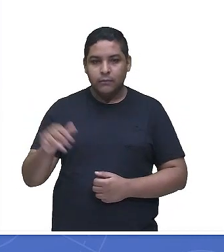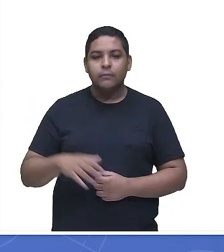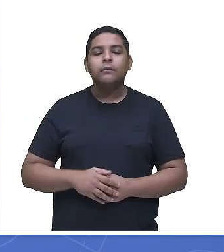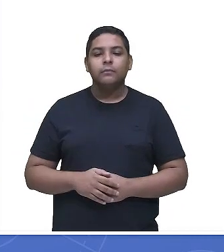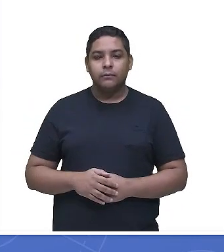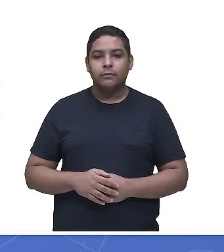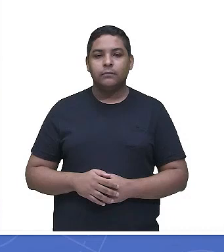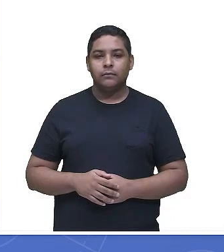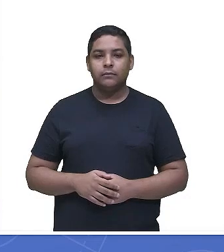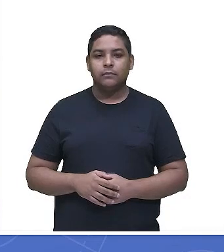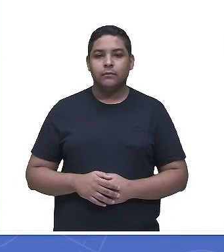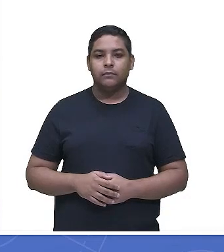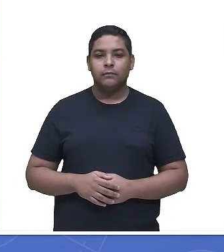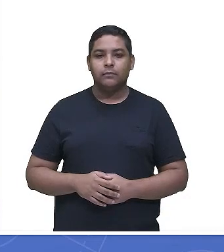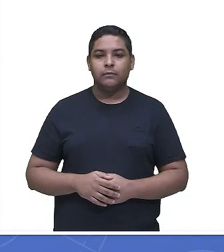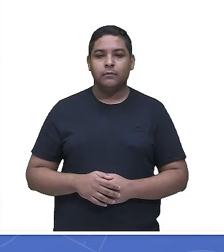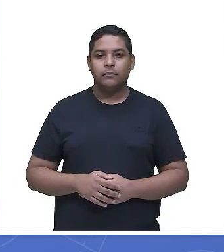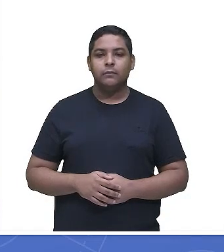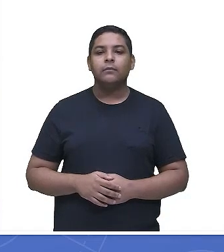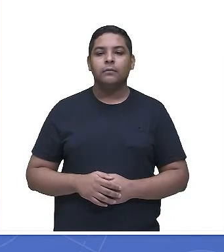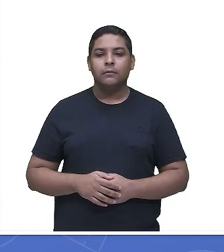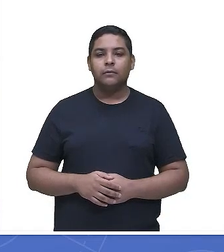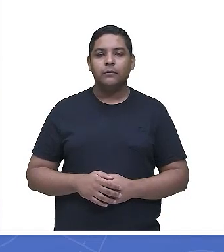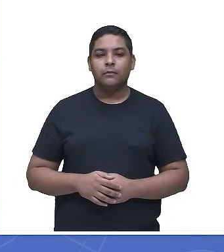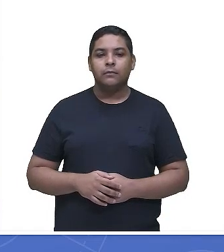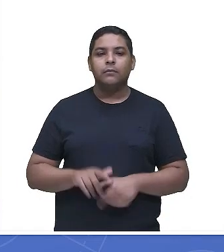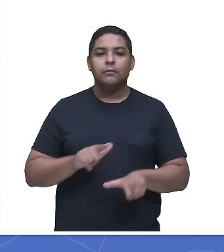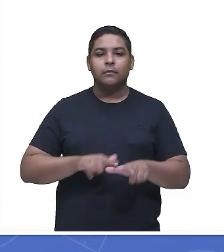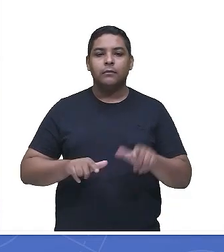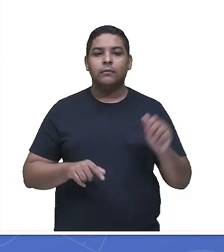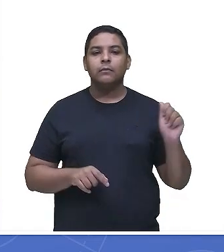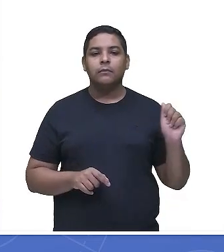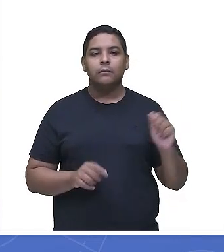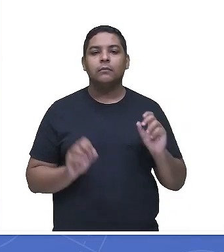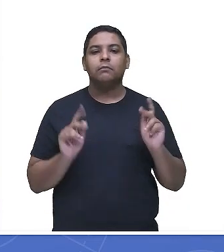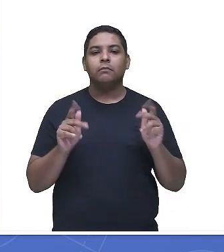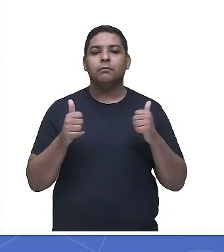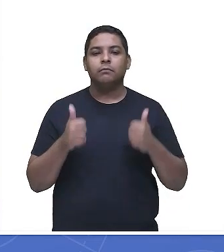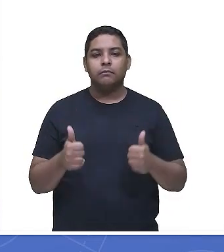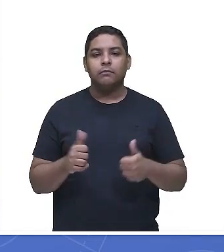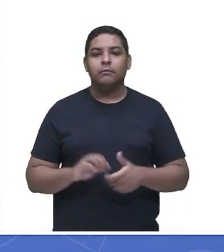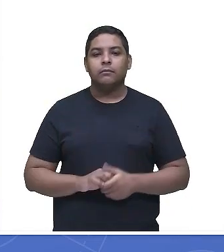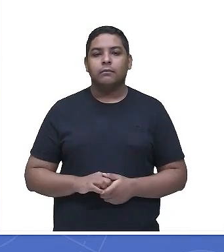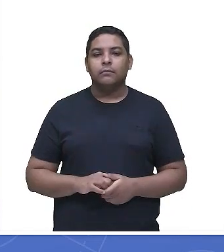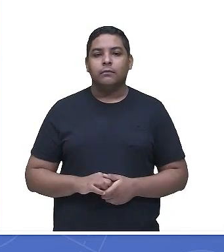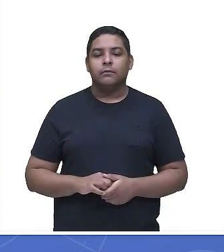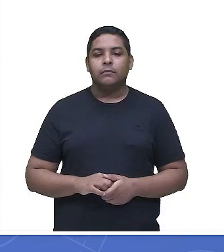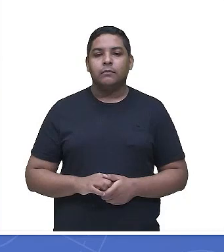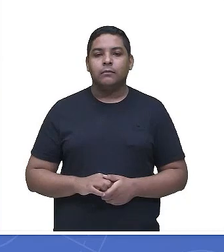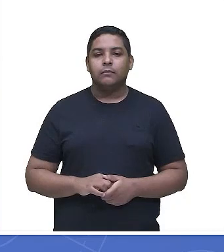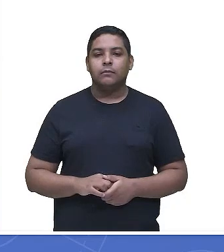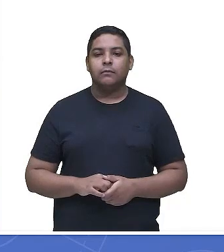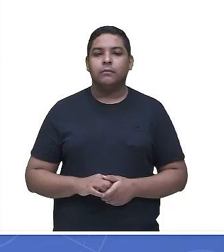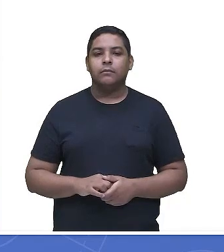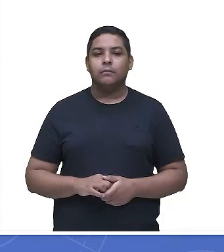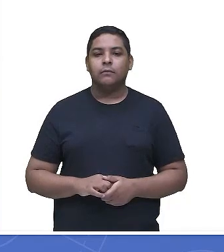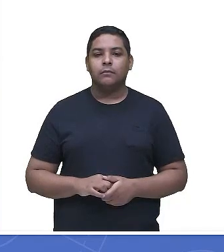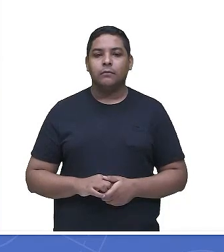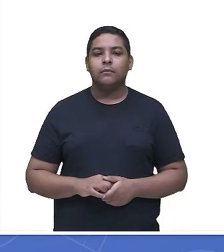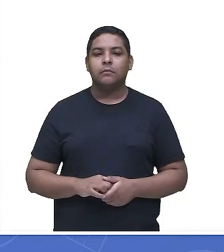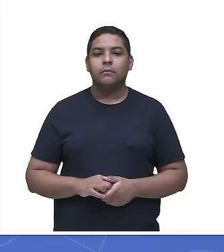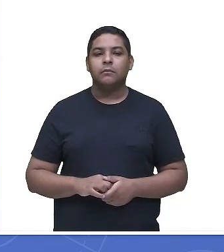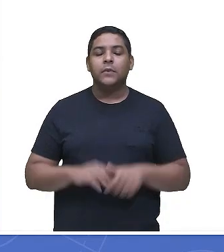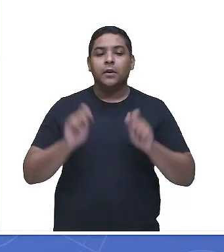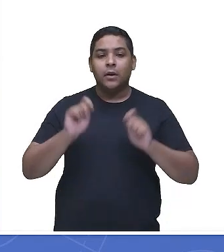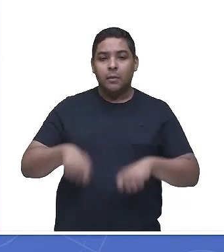Isabel Ferreira diz também que é a letra A. Beleza, gente, vamos lá? Ok. Vamos aqui? Gente, a capacidade de responder